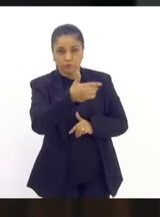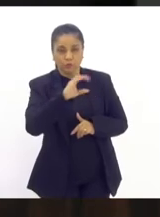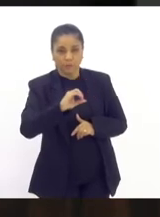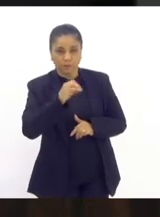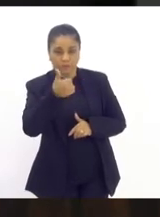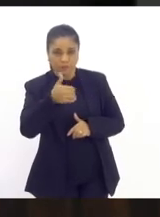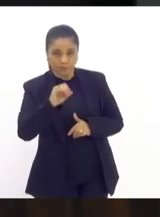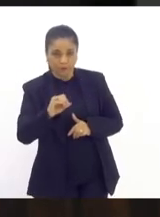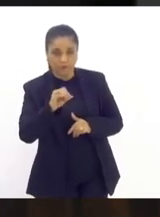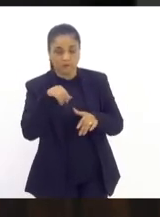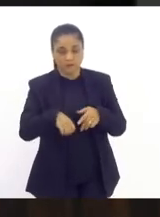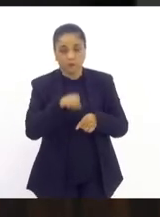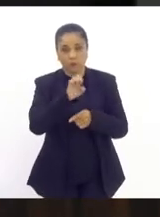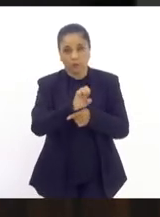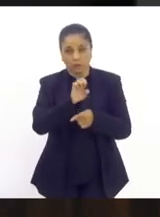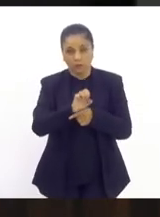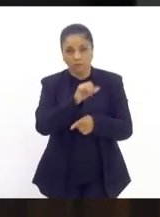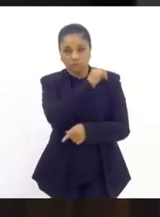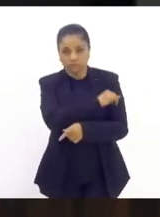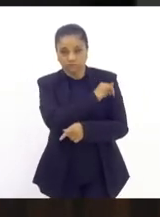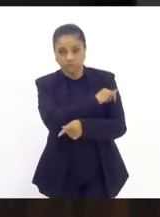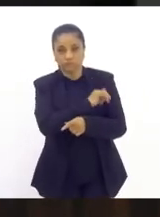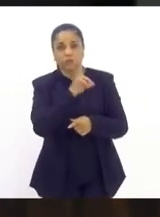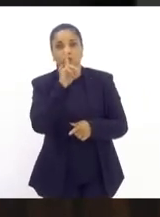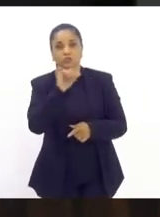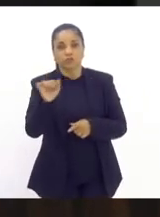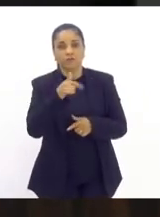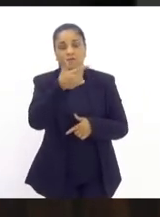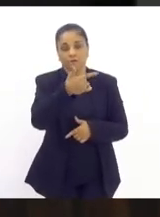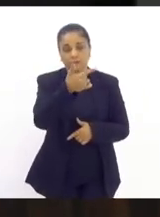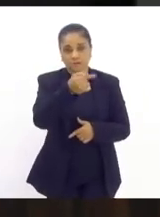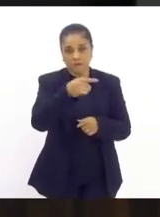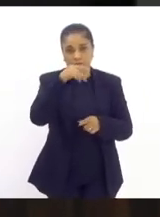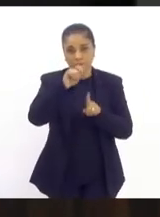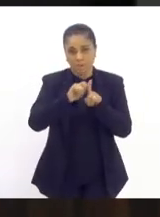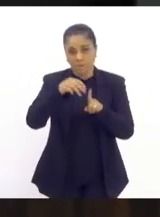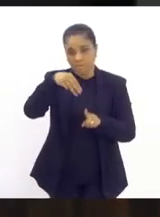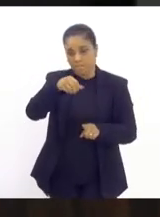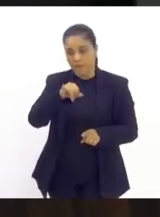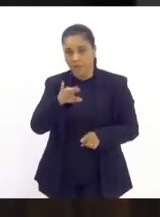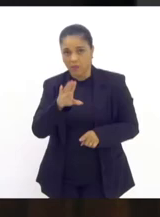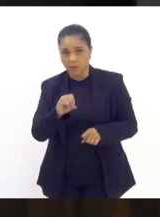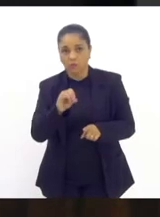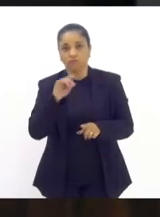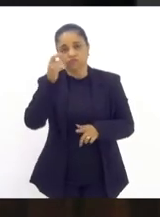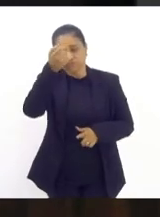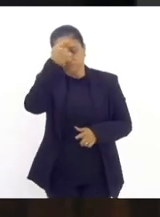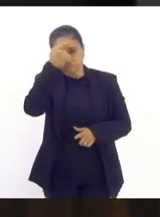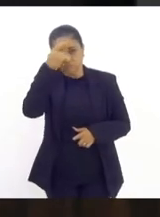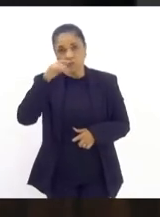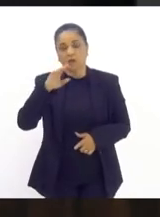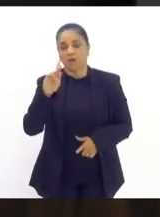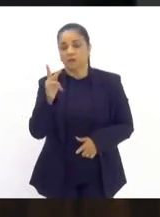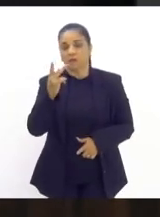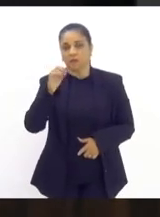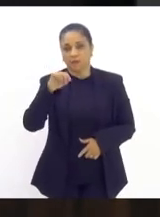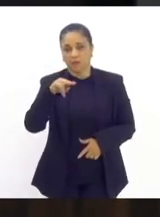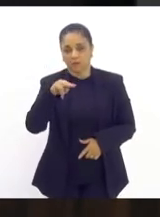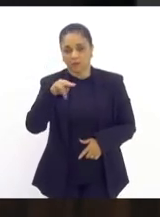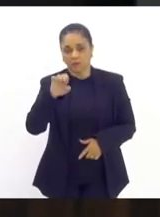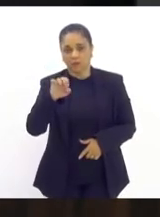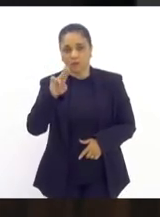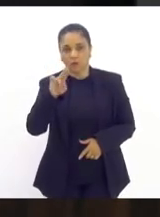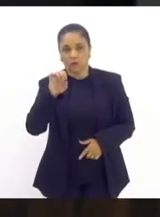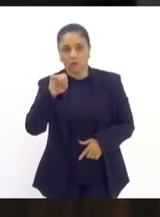Estado do Rio de Janeiro o dia 27 de maio como dia Estadual de conscientização da neuromielite óptica senhores